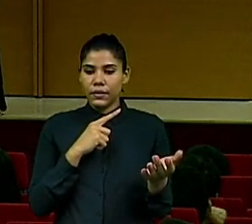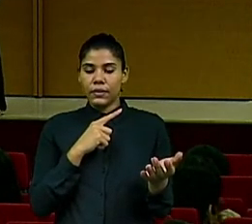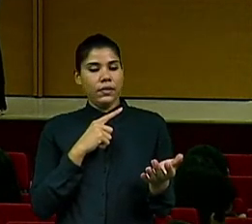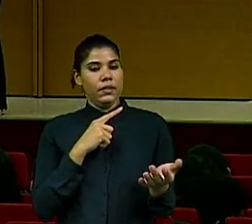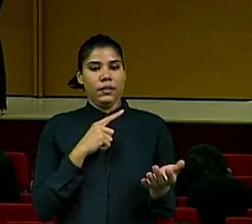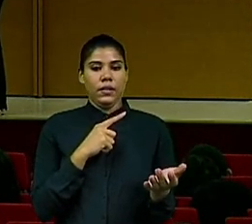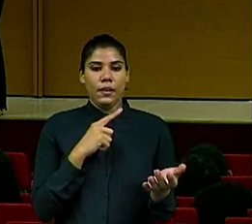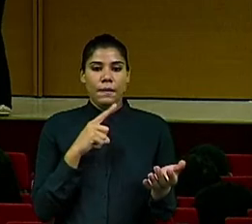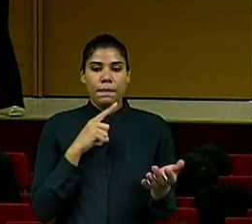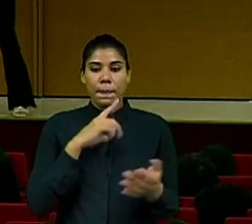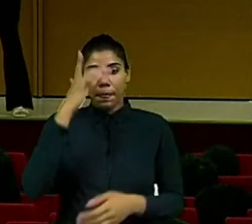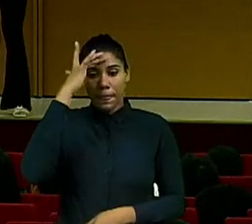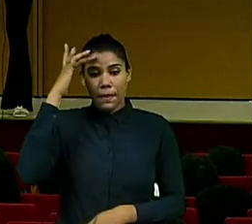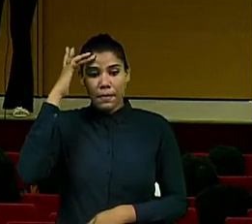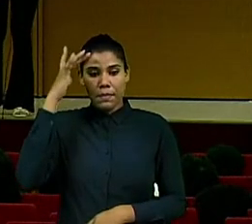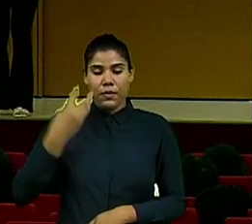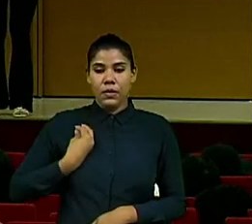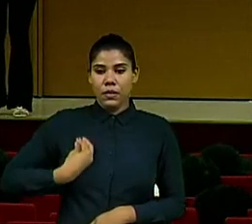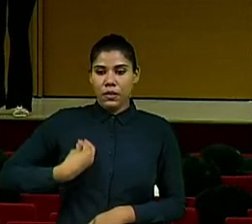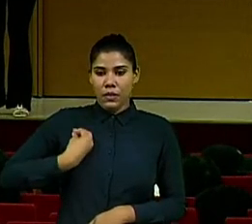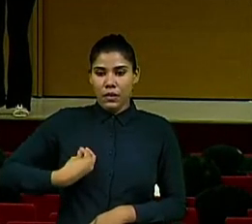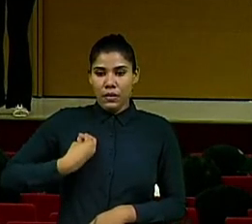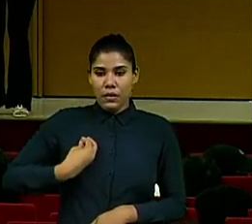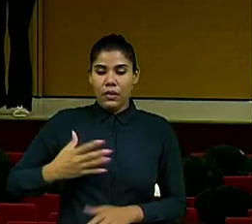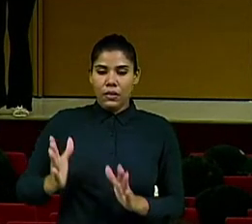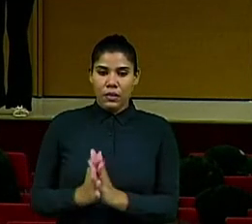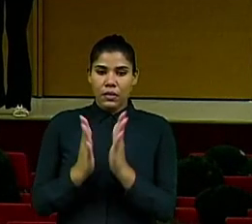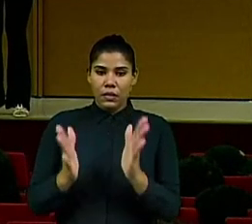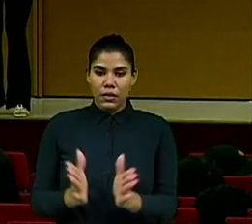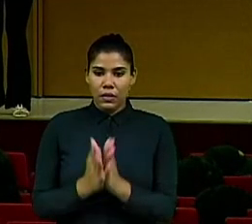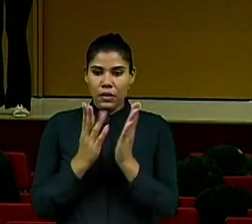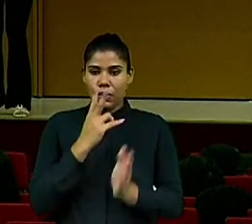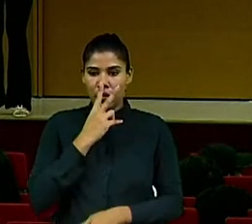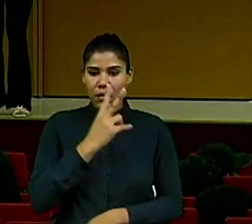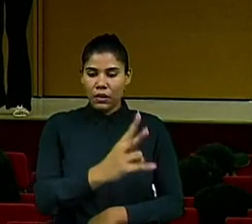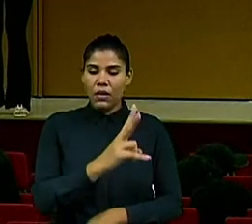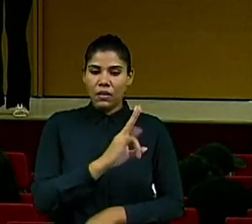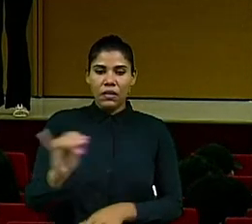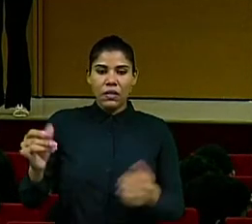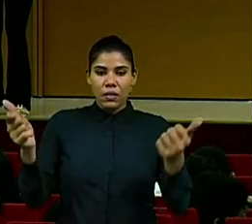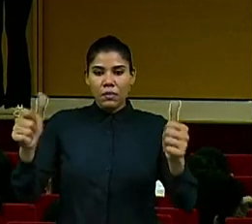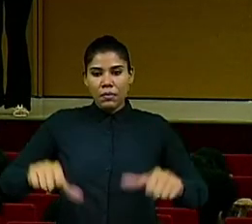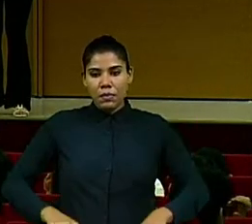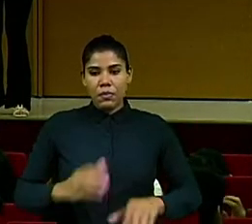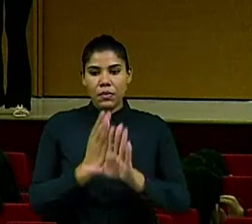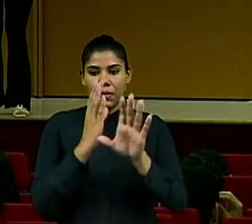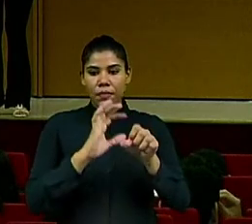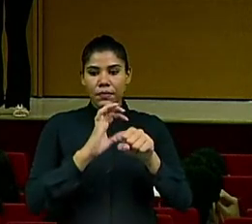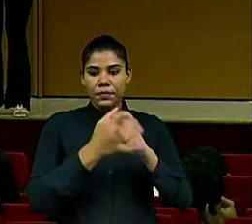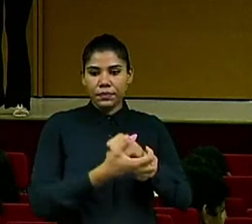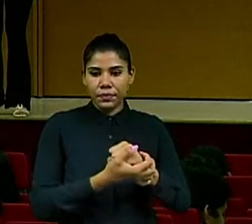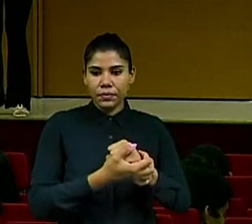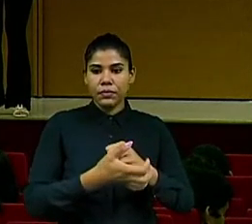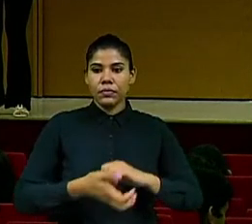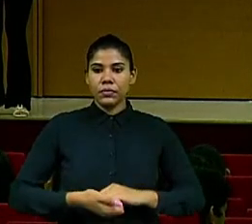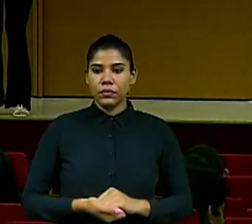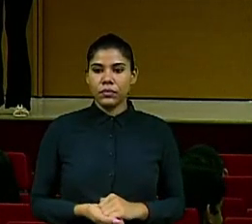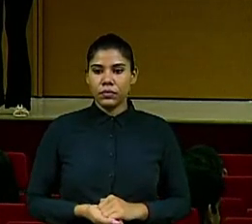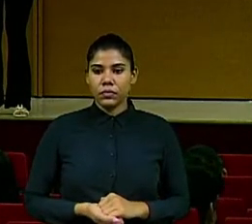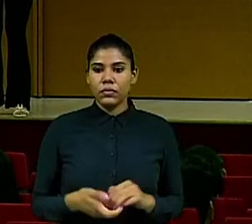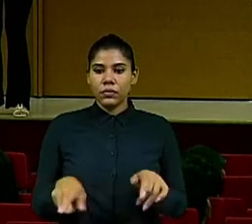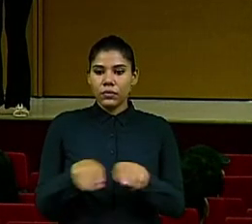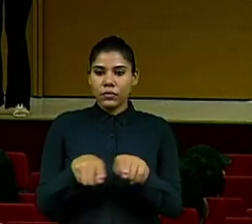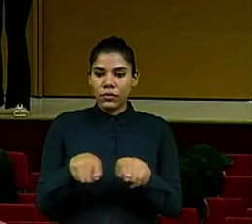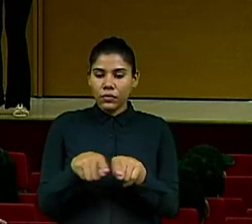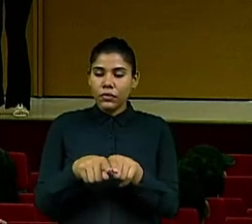situação de muita miséria e muito e muito pobreza e isso foi agravado com a pandemia foi agravado nos últimos anos